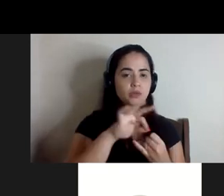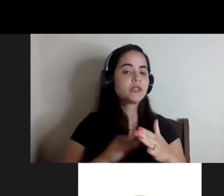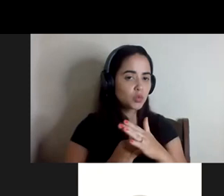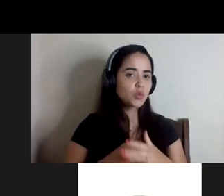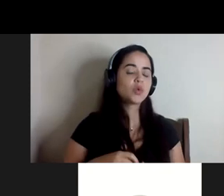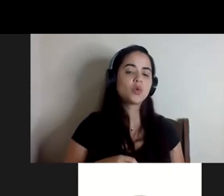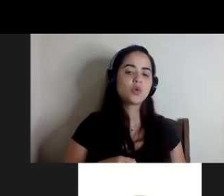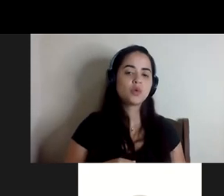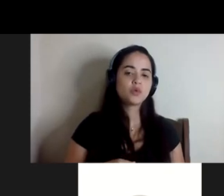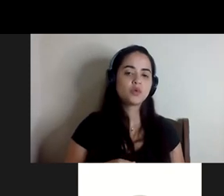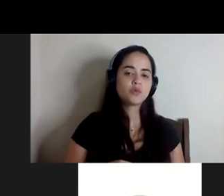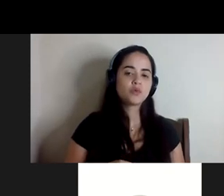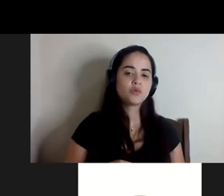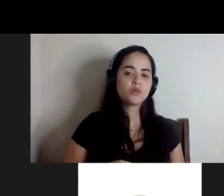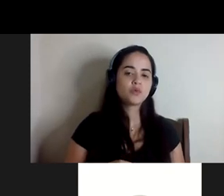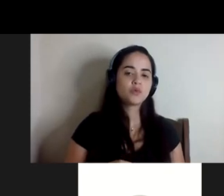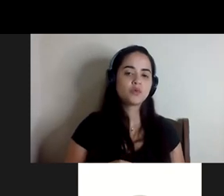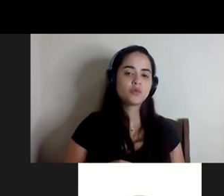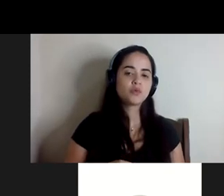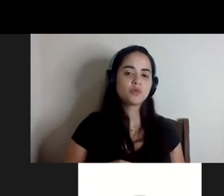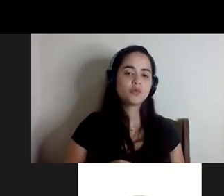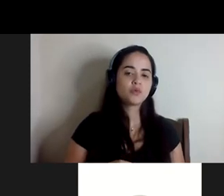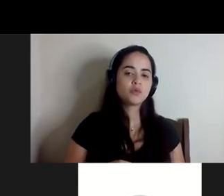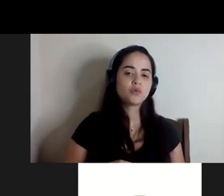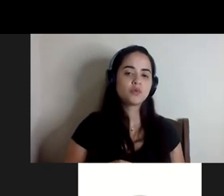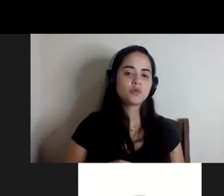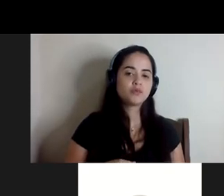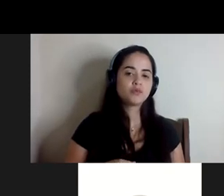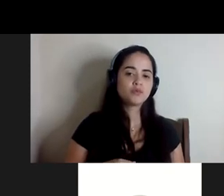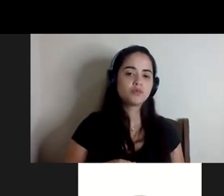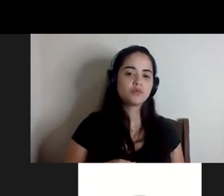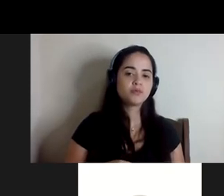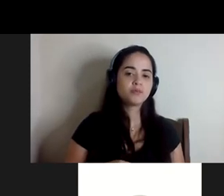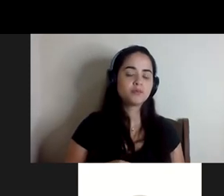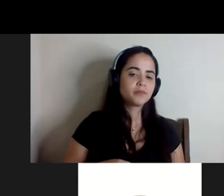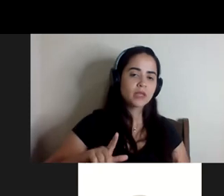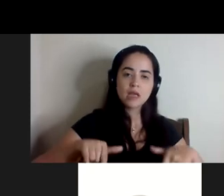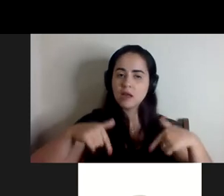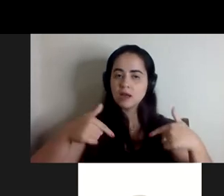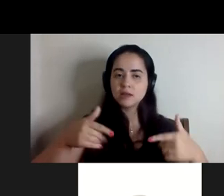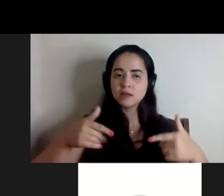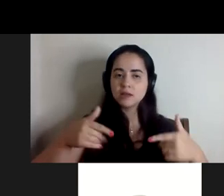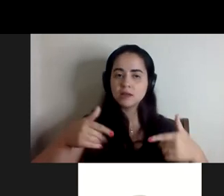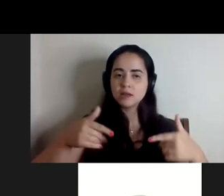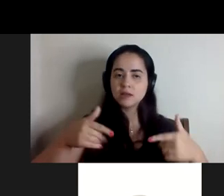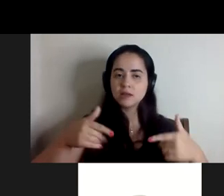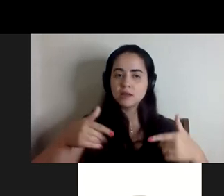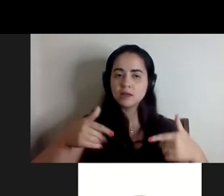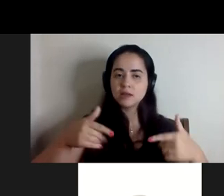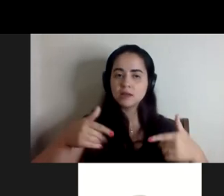as nossas instituições, considerando, né, a ação que temos da EPT,